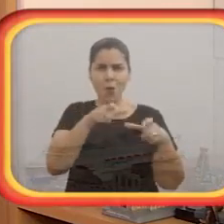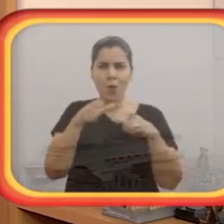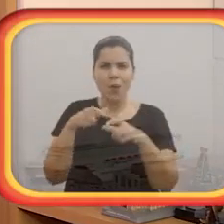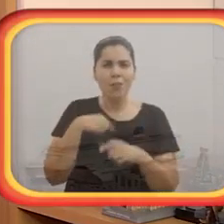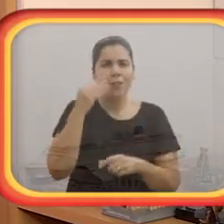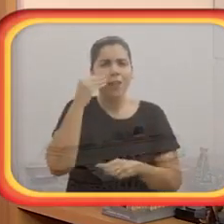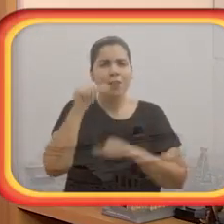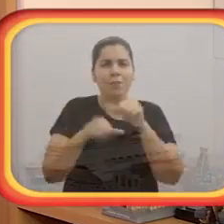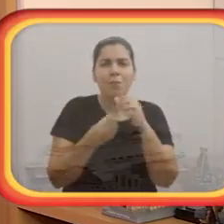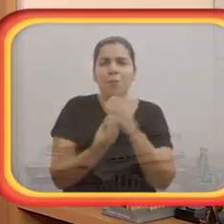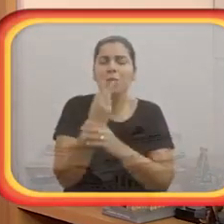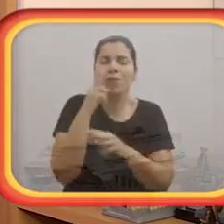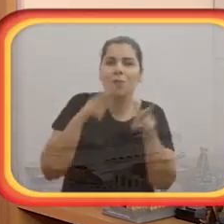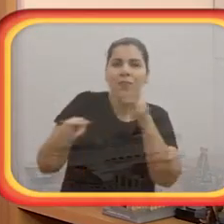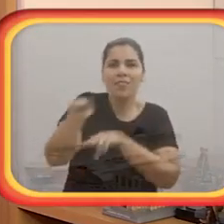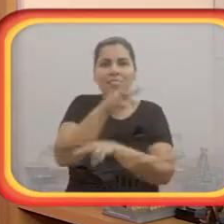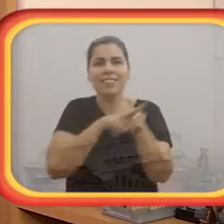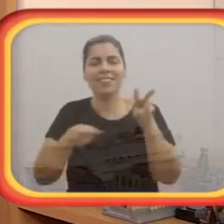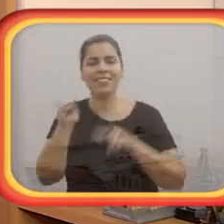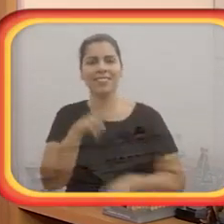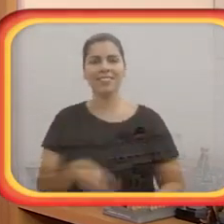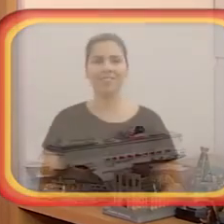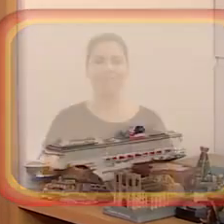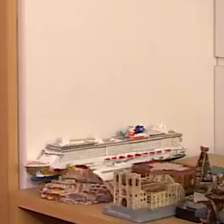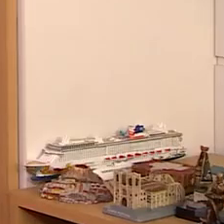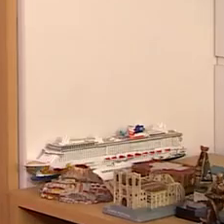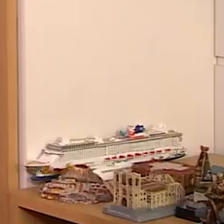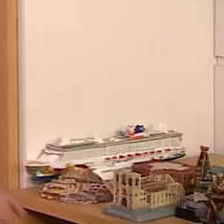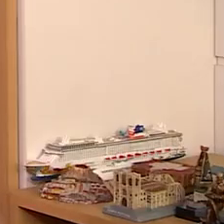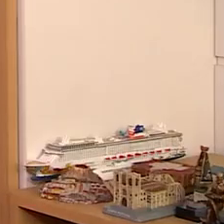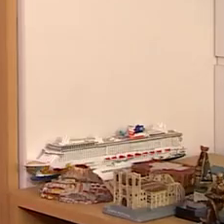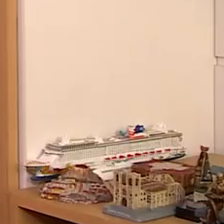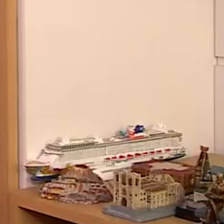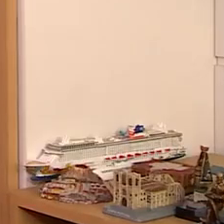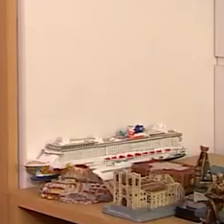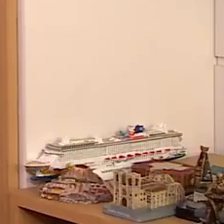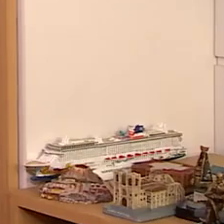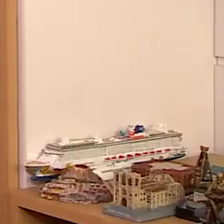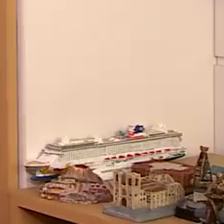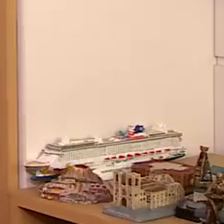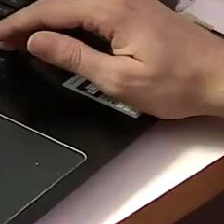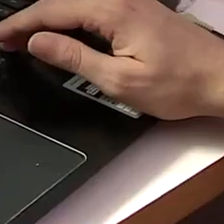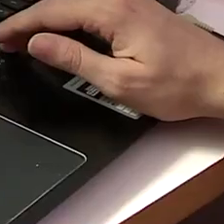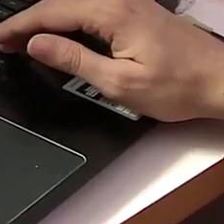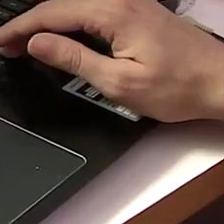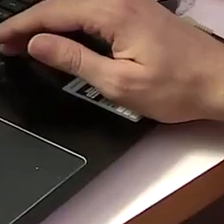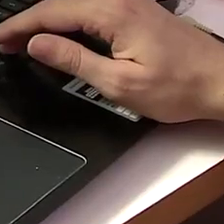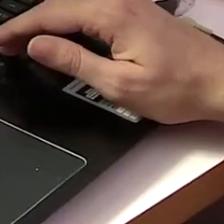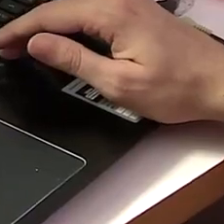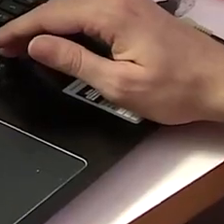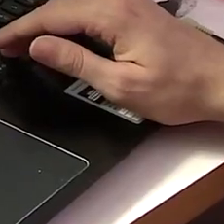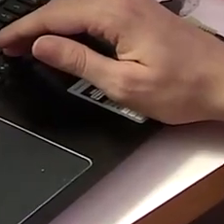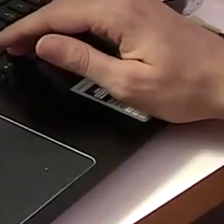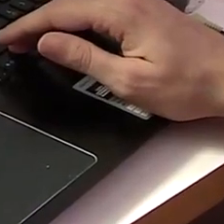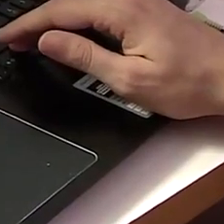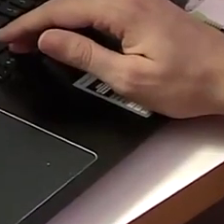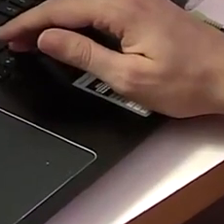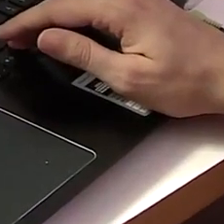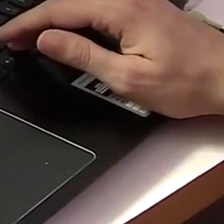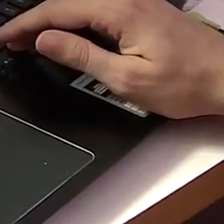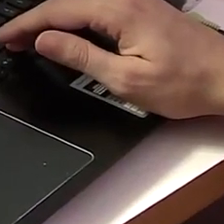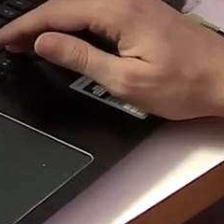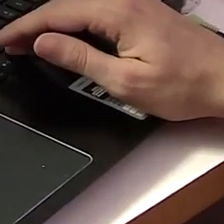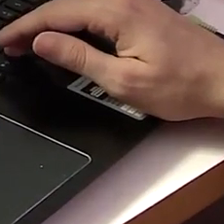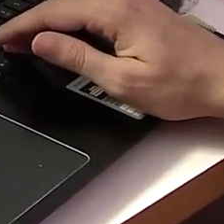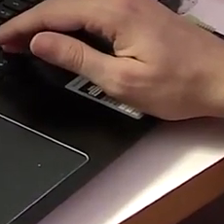Meus Olhos, que é eu visitando lugares e testando um pouco dos lugares sob o meu ponto de vista. Marcos, com fones nos